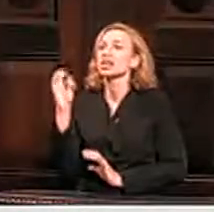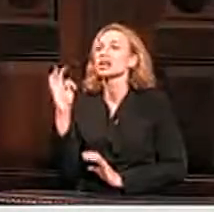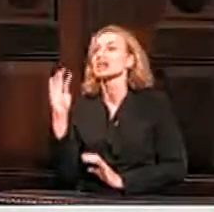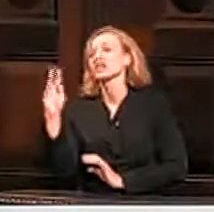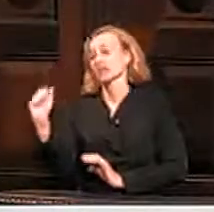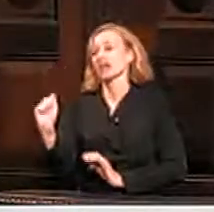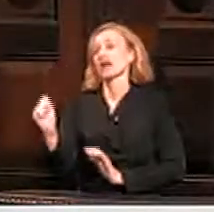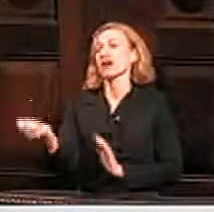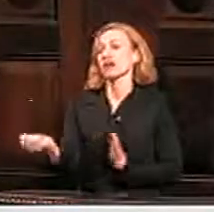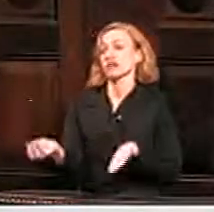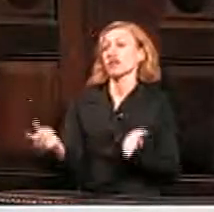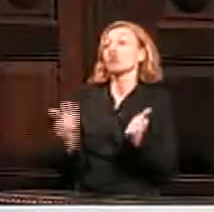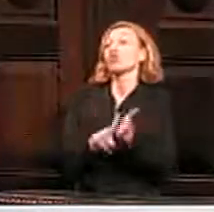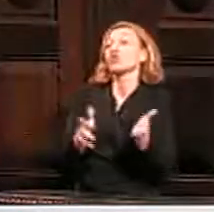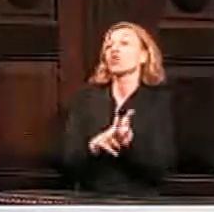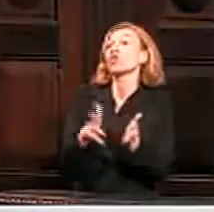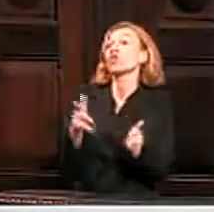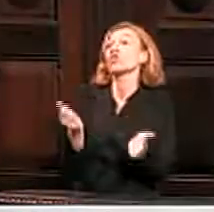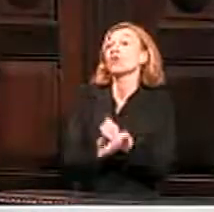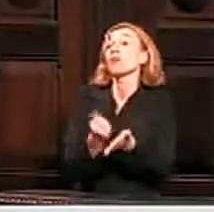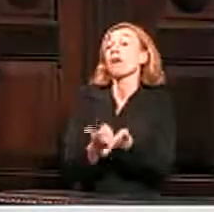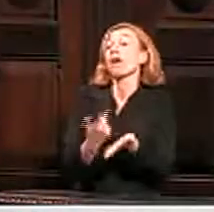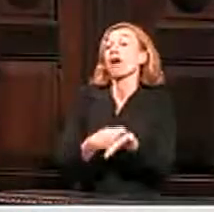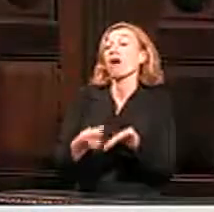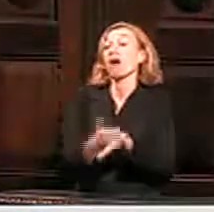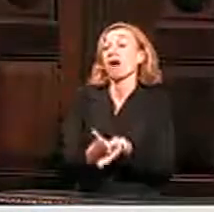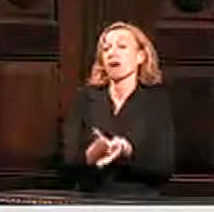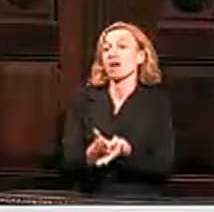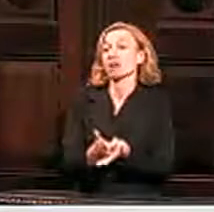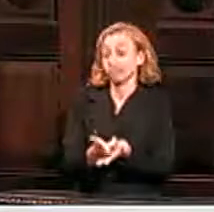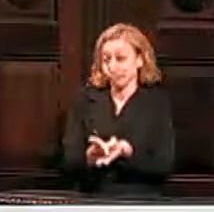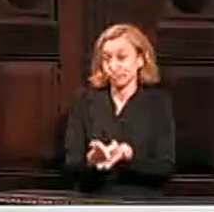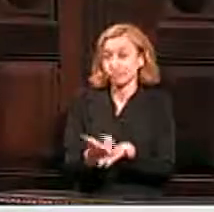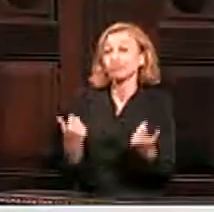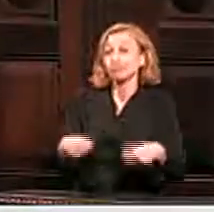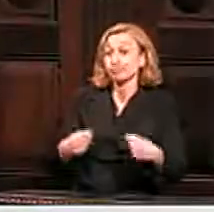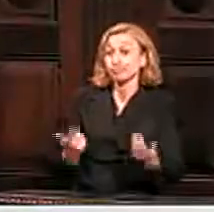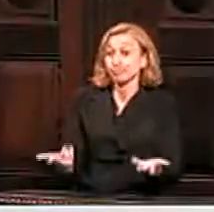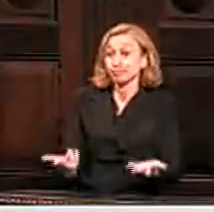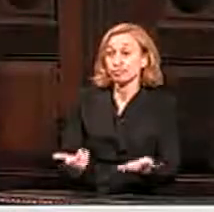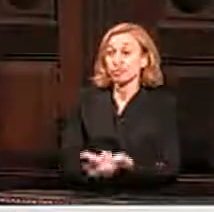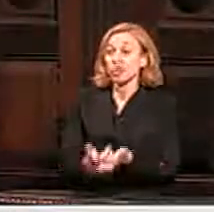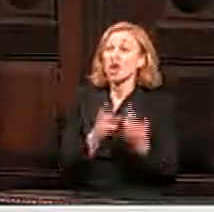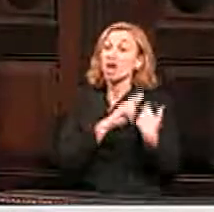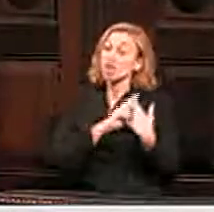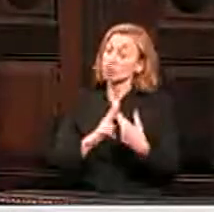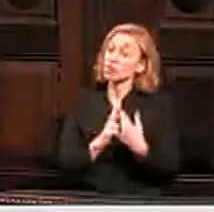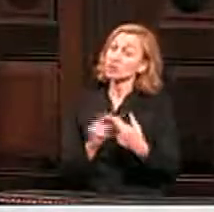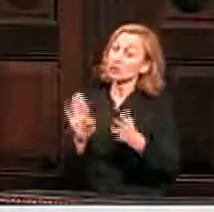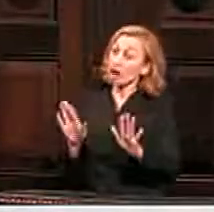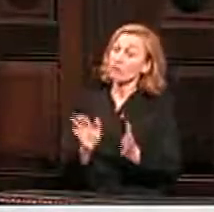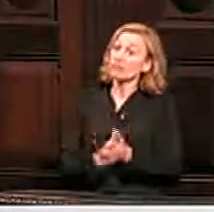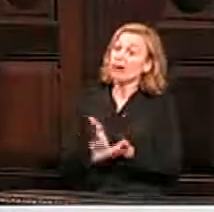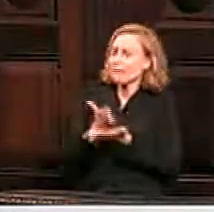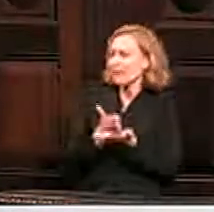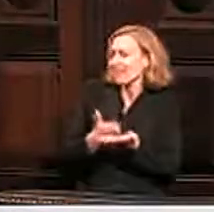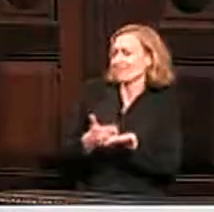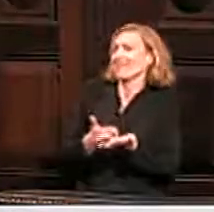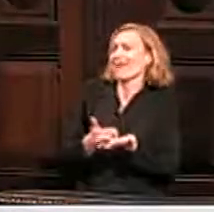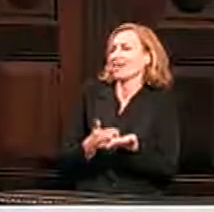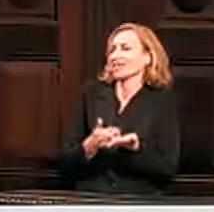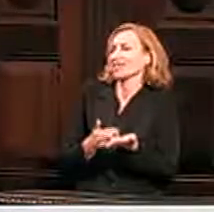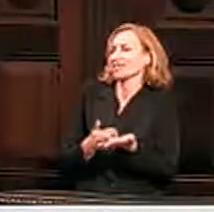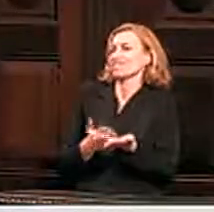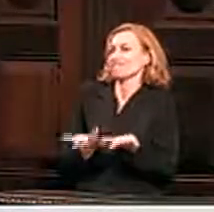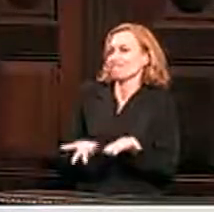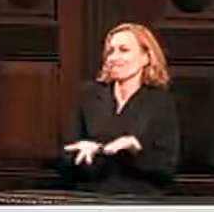forma insistente, que essa perda de receita realmente é responsável, em parte, quase e em grande